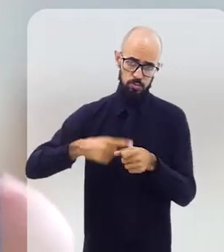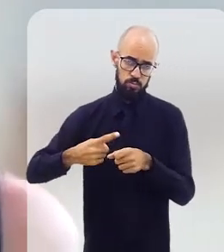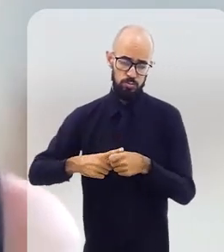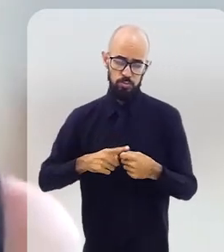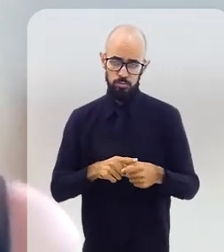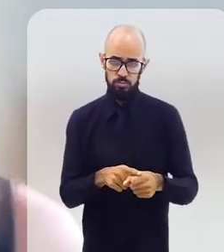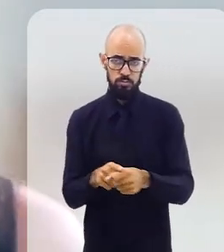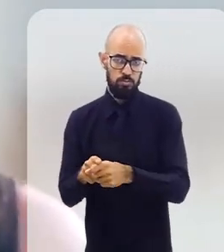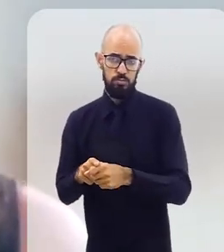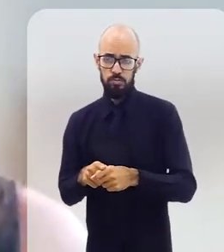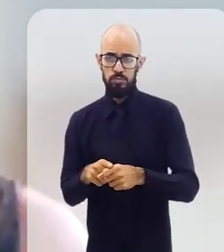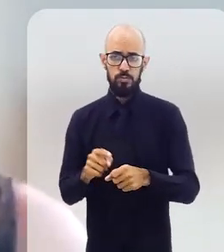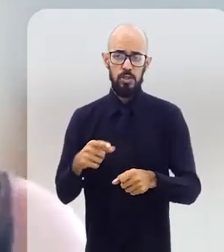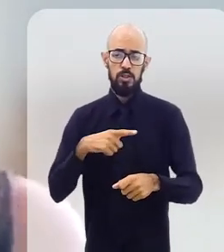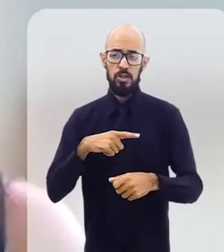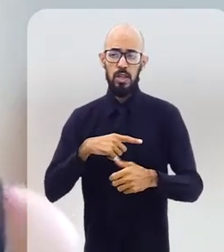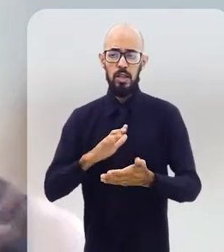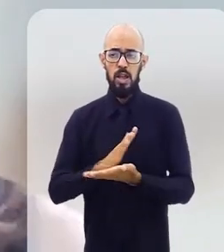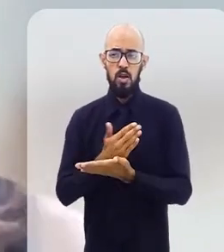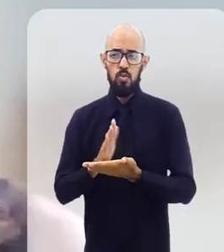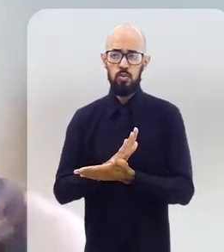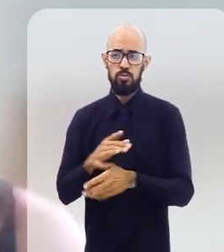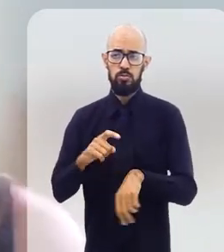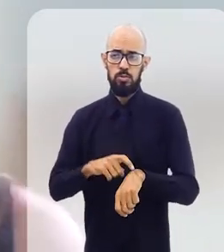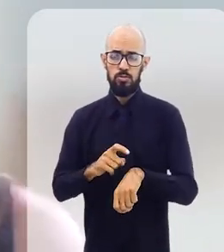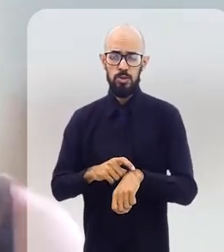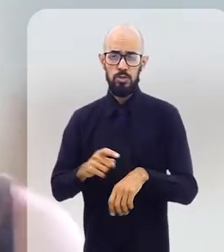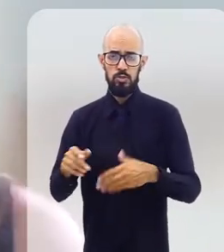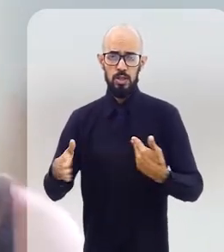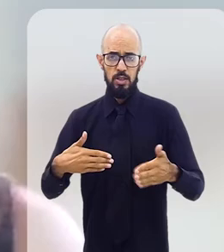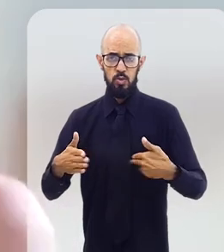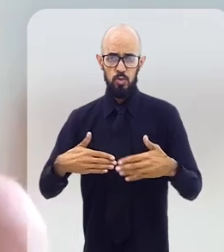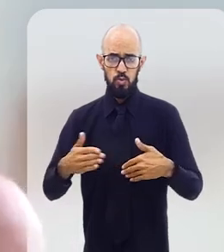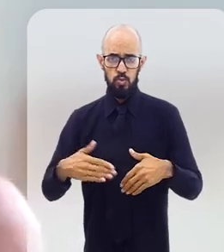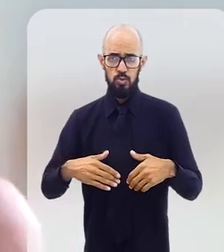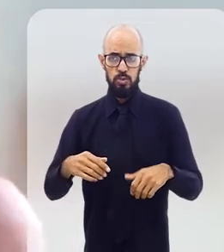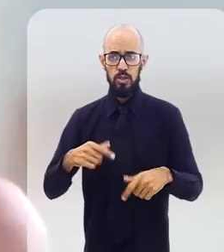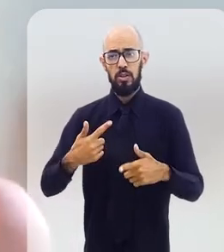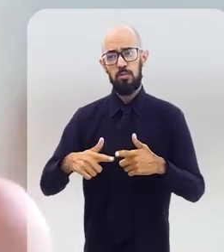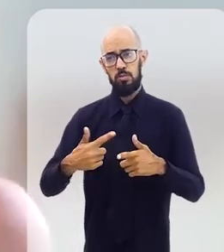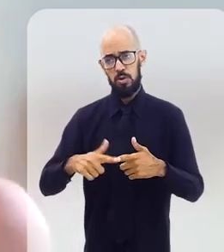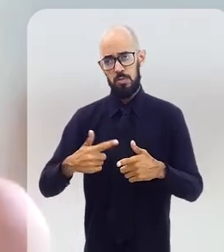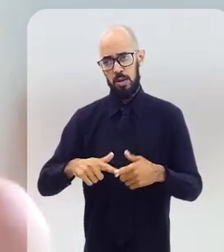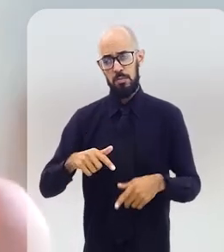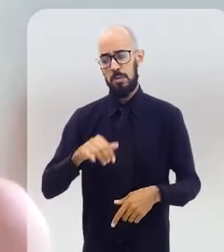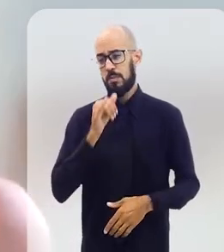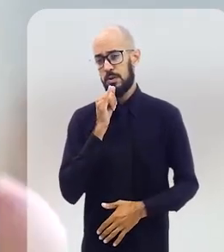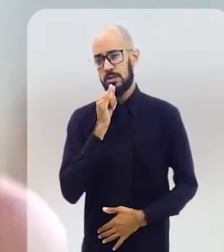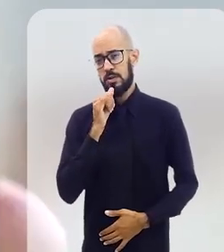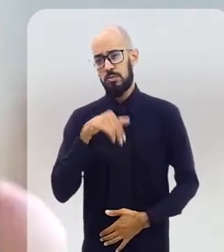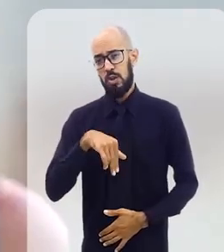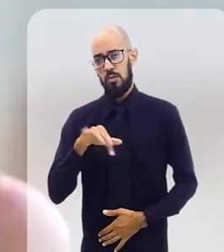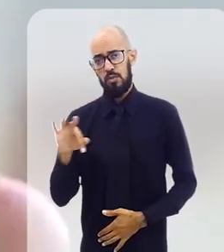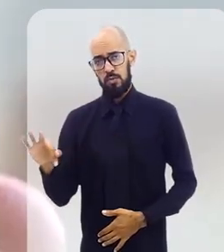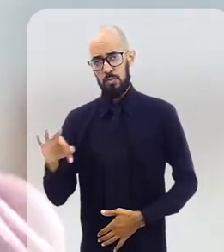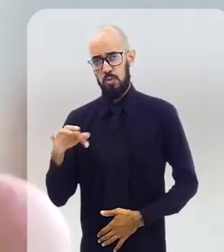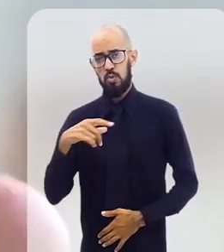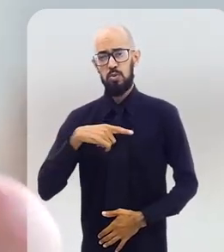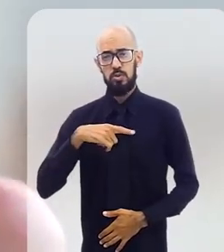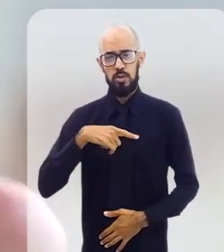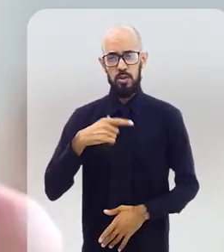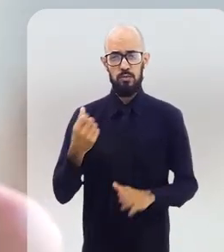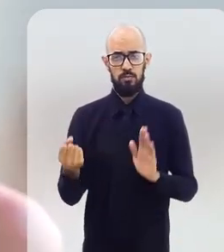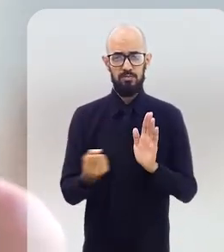teve momentos onde a indústria foi mais afetada, né, de Nova Friburgo foi muito afetada no ano passado com